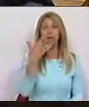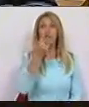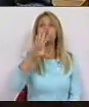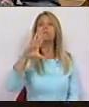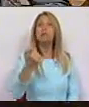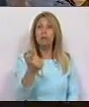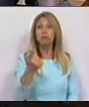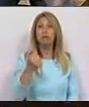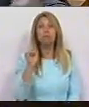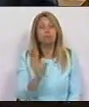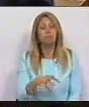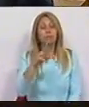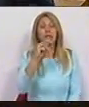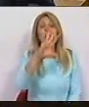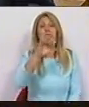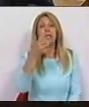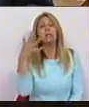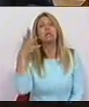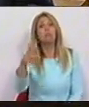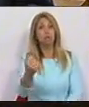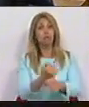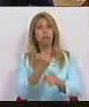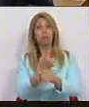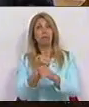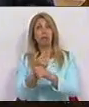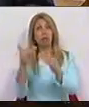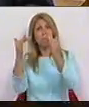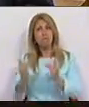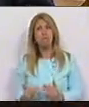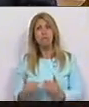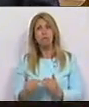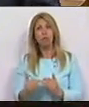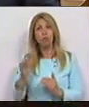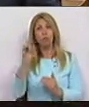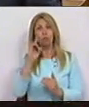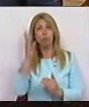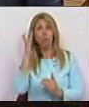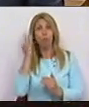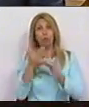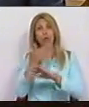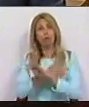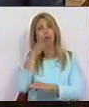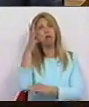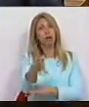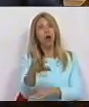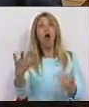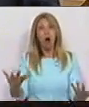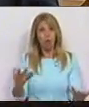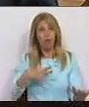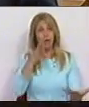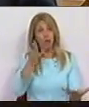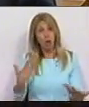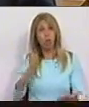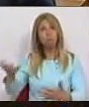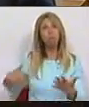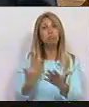estão 315 mil postos de trabalho abaixo disso. O que quer dizer que aquilo que vêm propor agora ao país